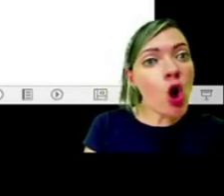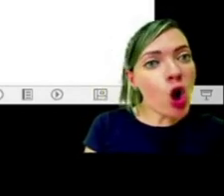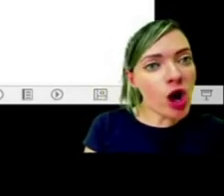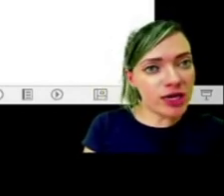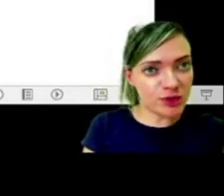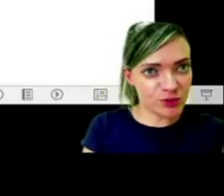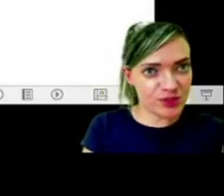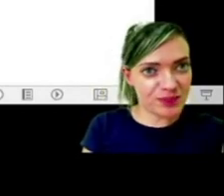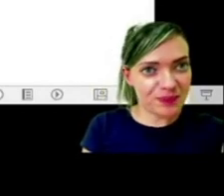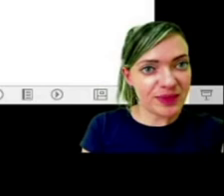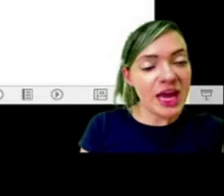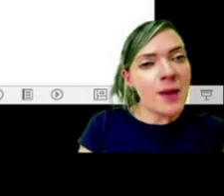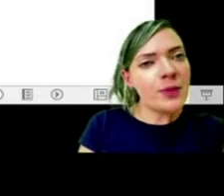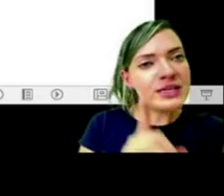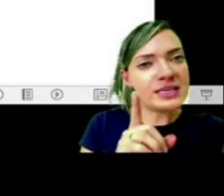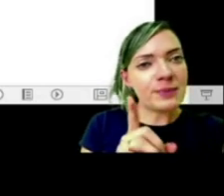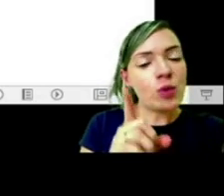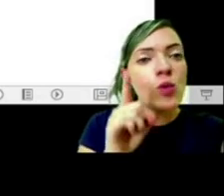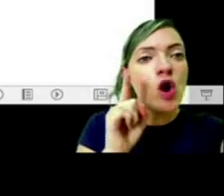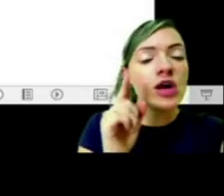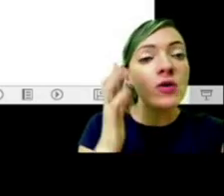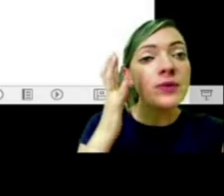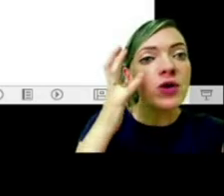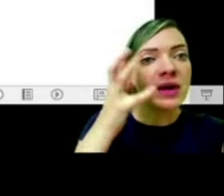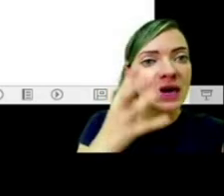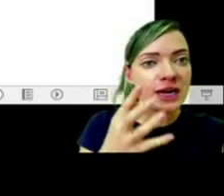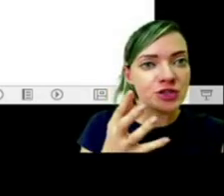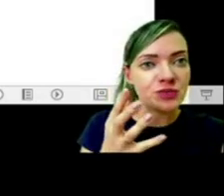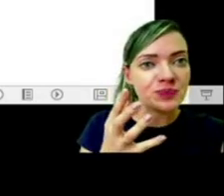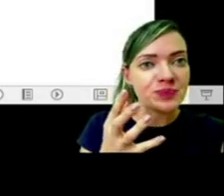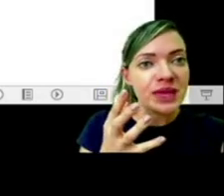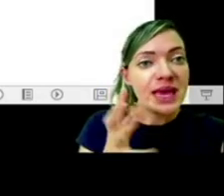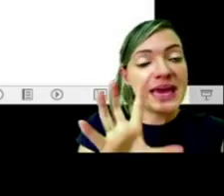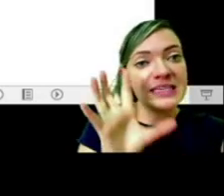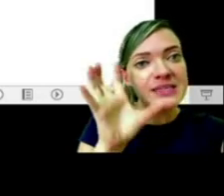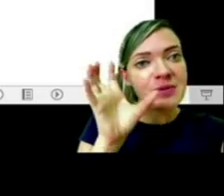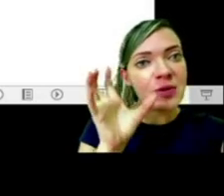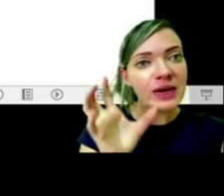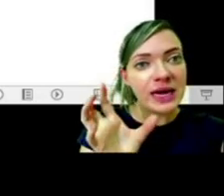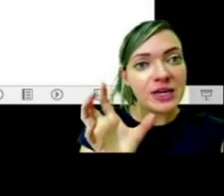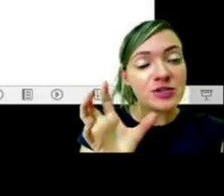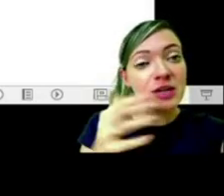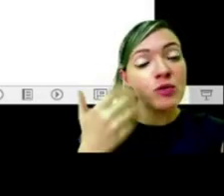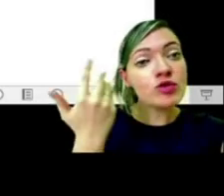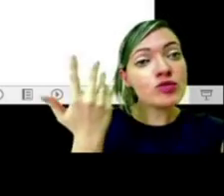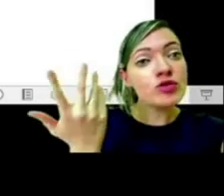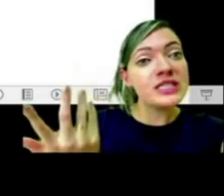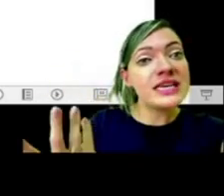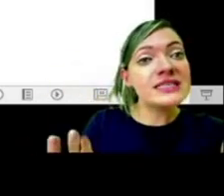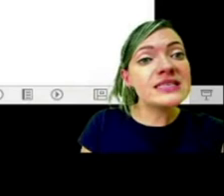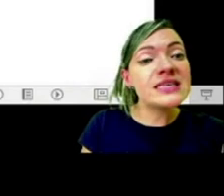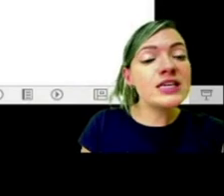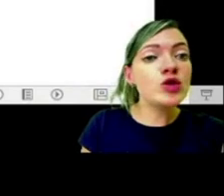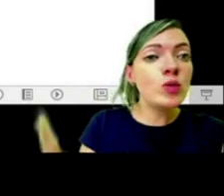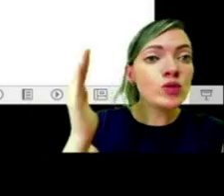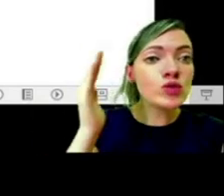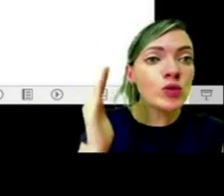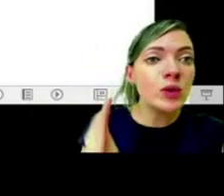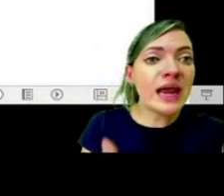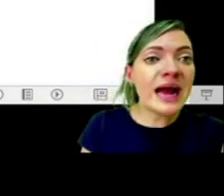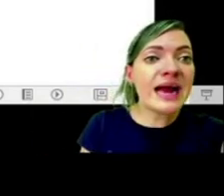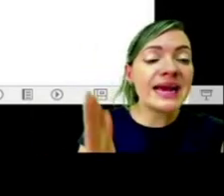de órgãos. Por exemplo, o órgão miocárdio. Esse miocárdio, ele é um conjunto de